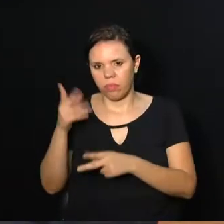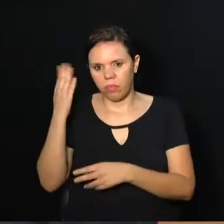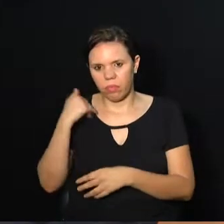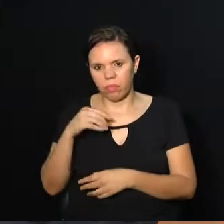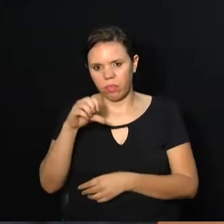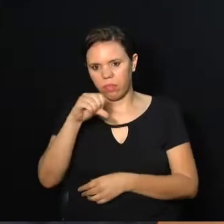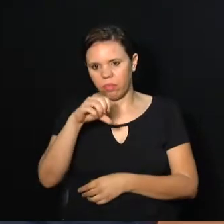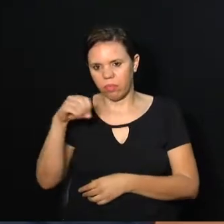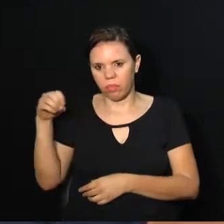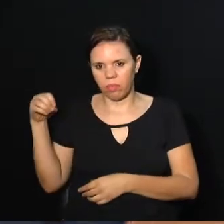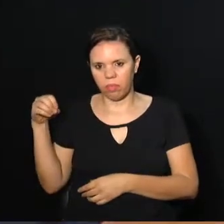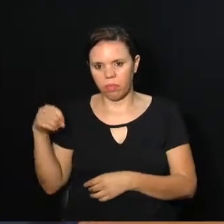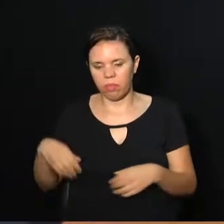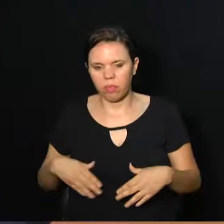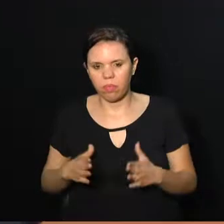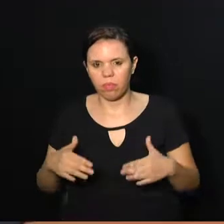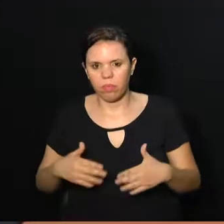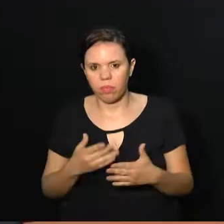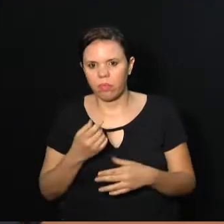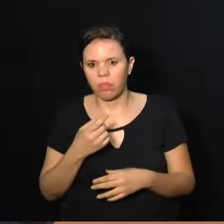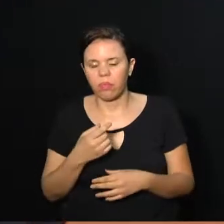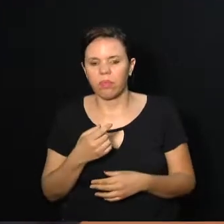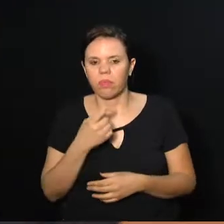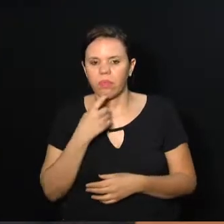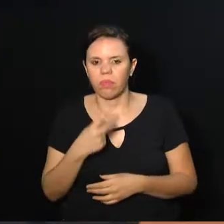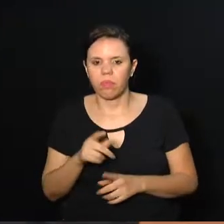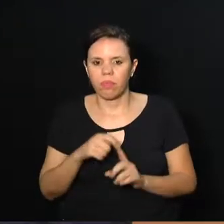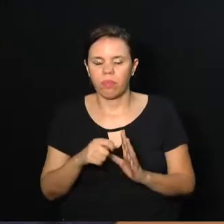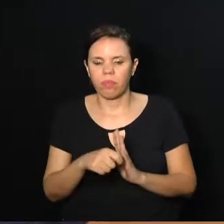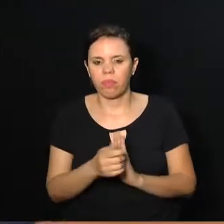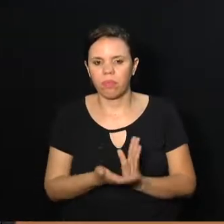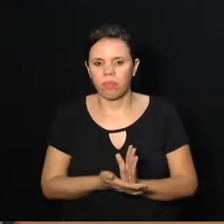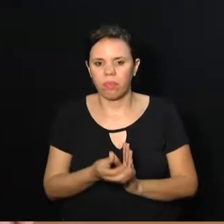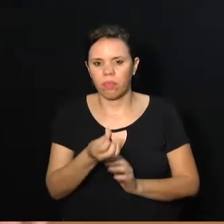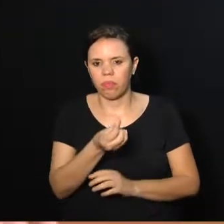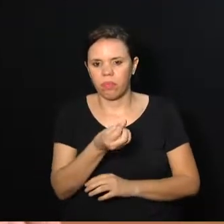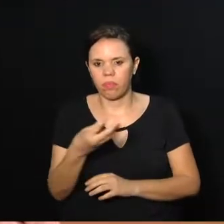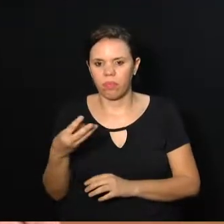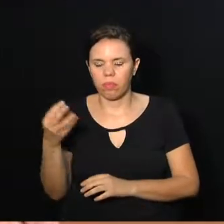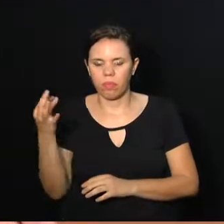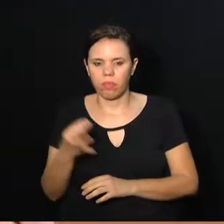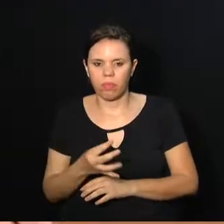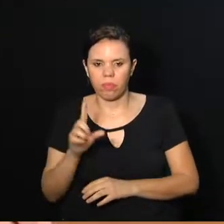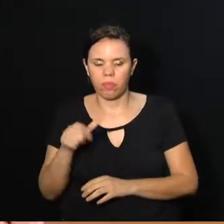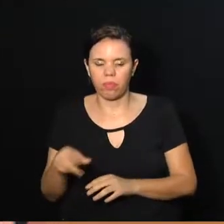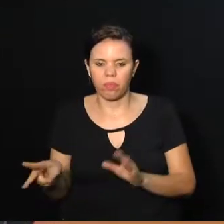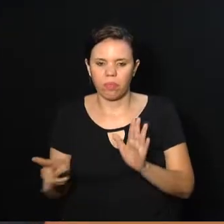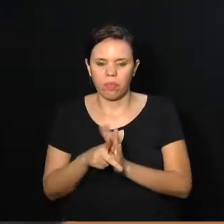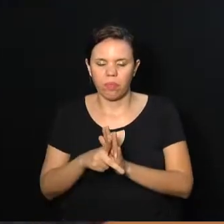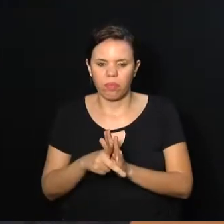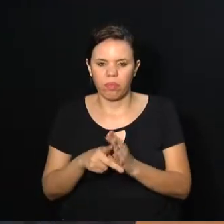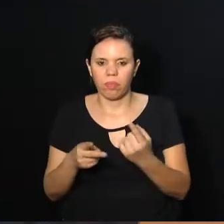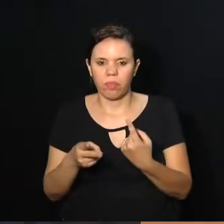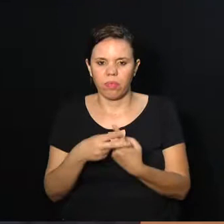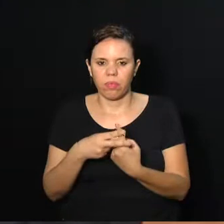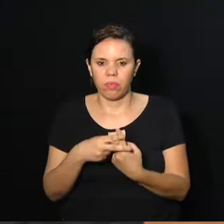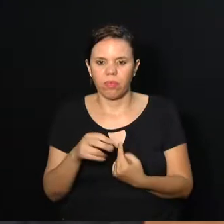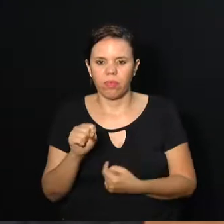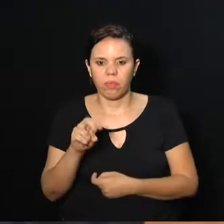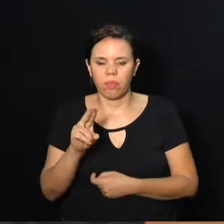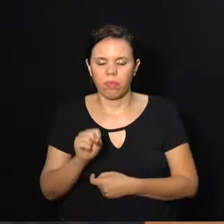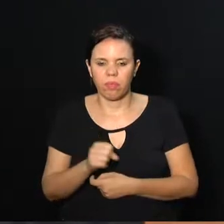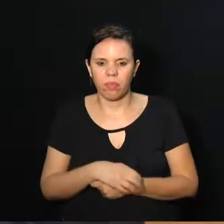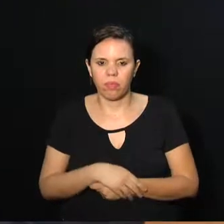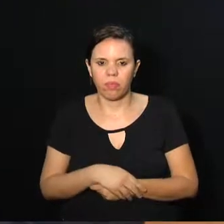900 crianças por mês, né, em Campinas. Sim. 63% é SUS. Isso. Não é? 63% é